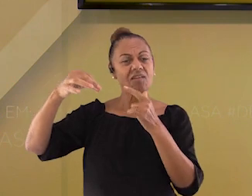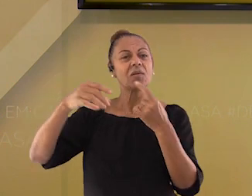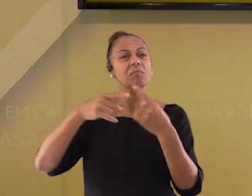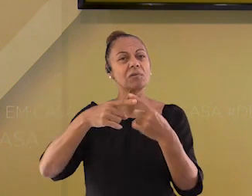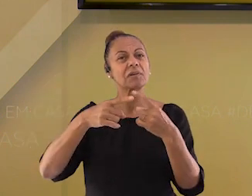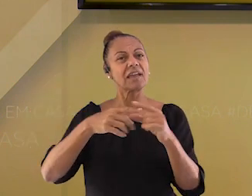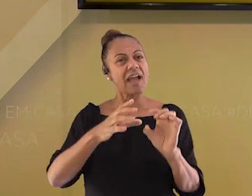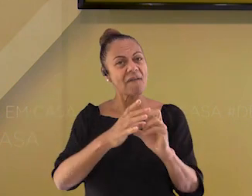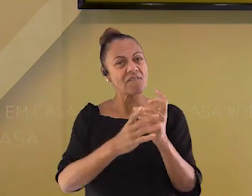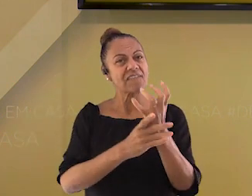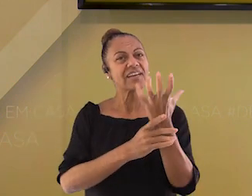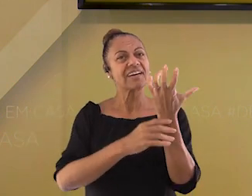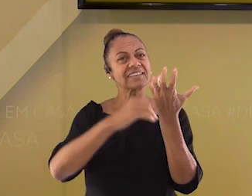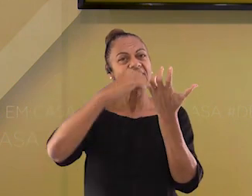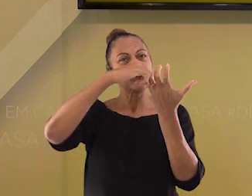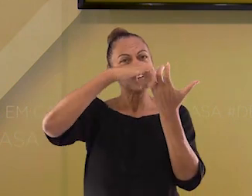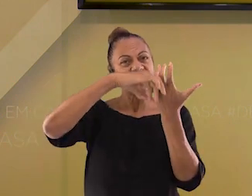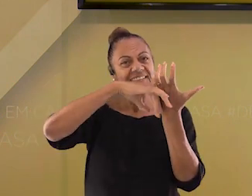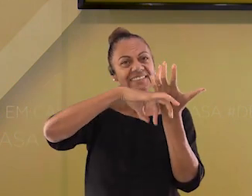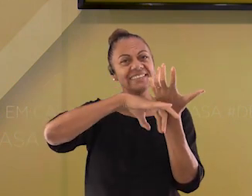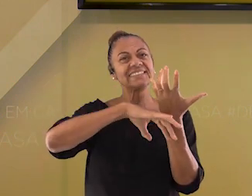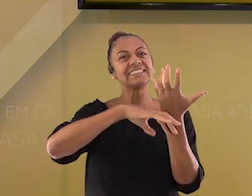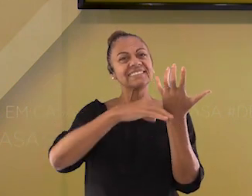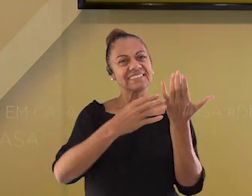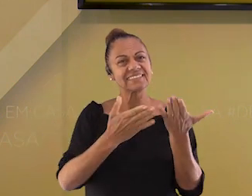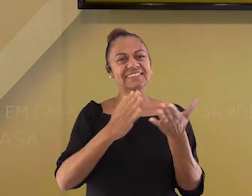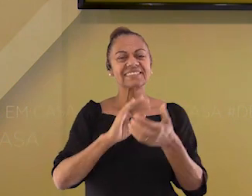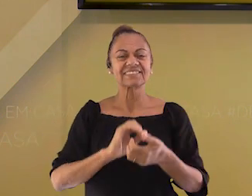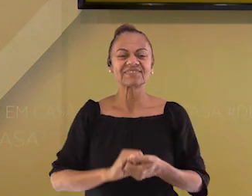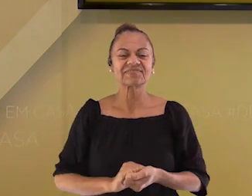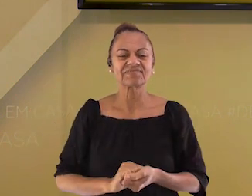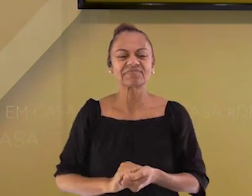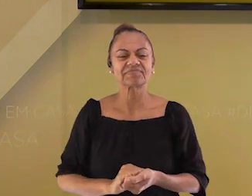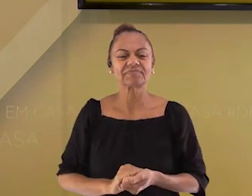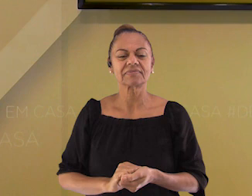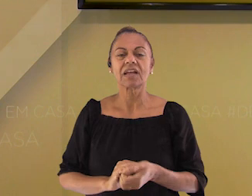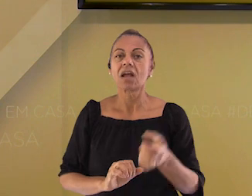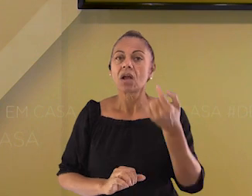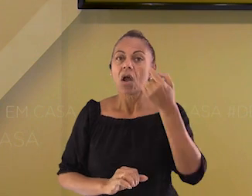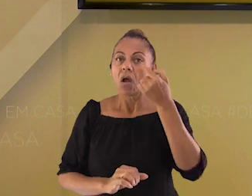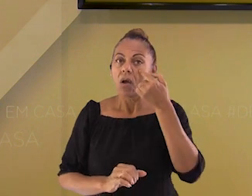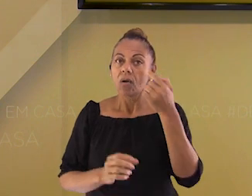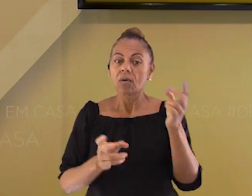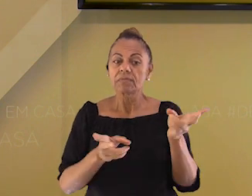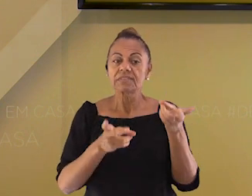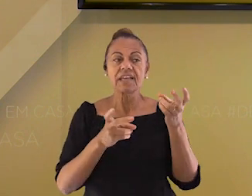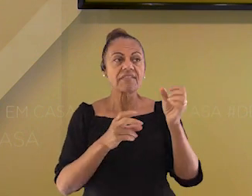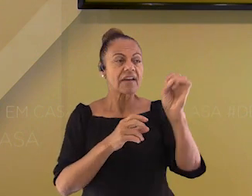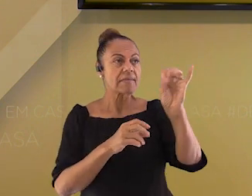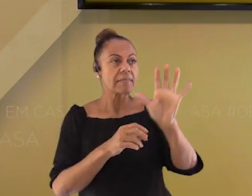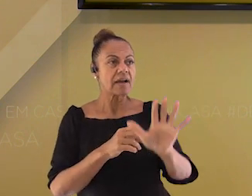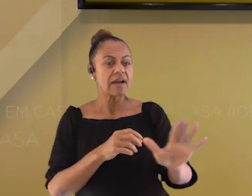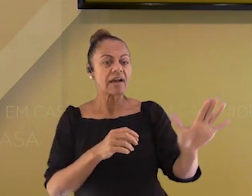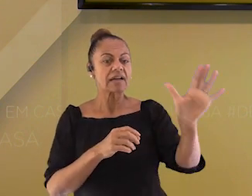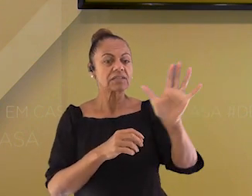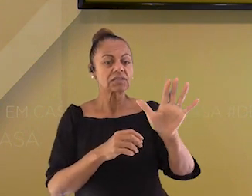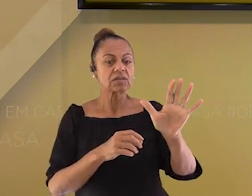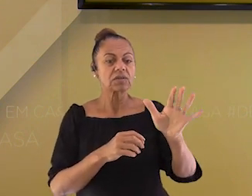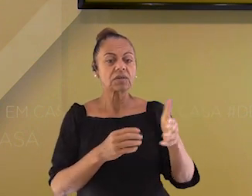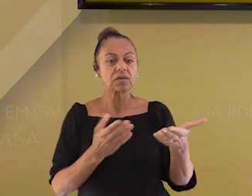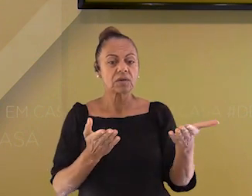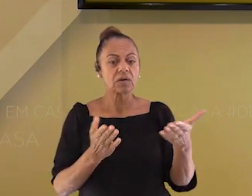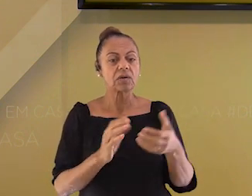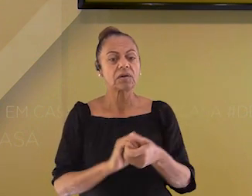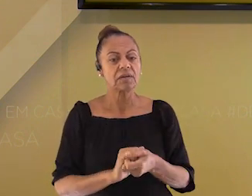planta transpirou ou liberou suor, ok? Observe essa imagem como fica. Aí a gente vai